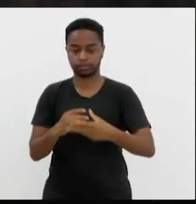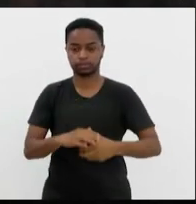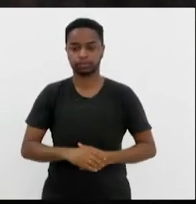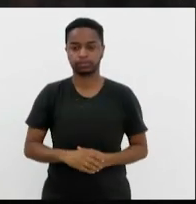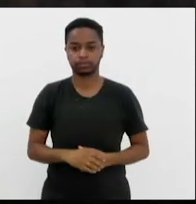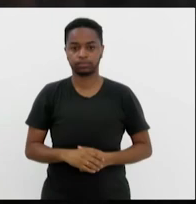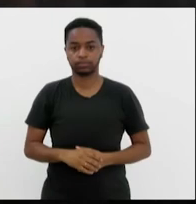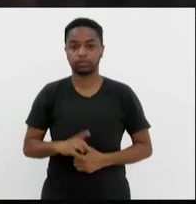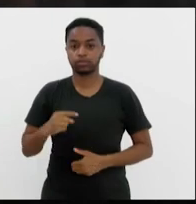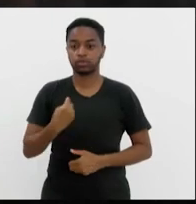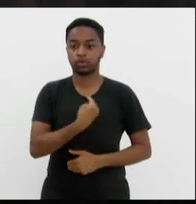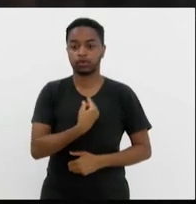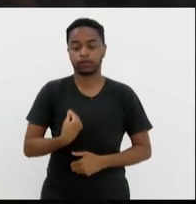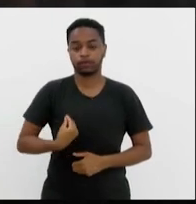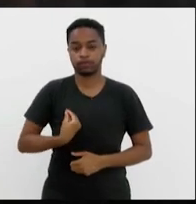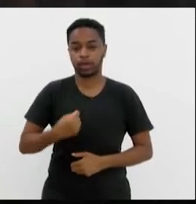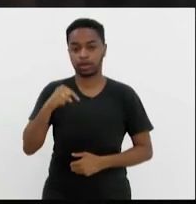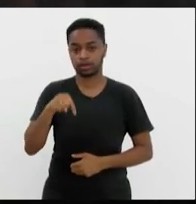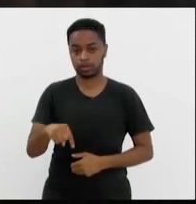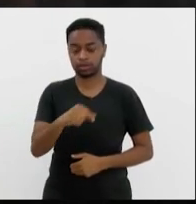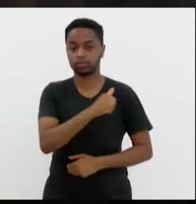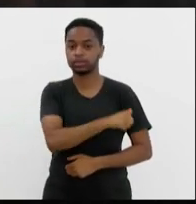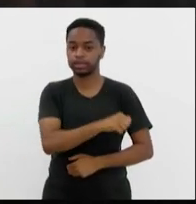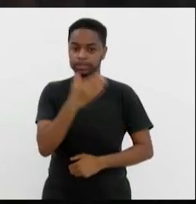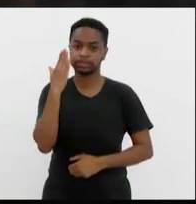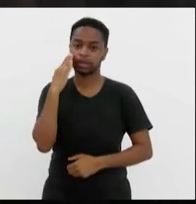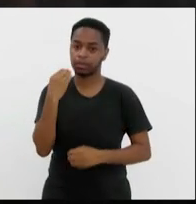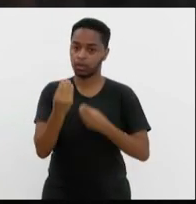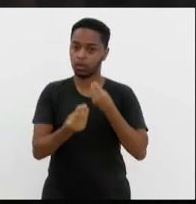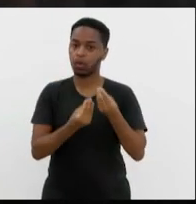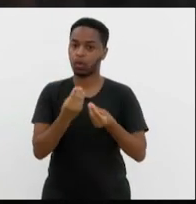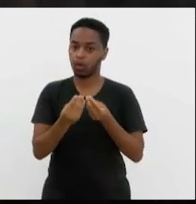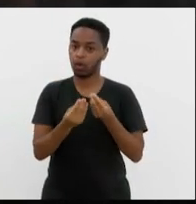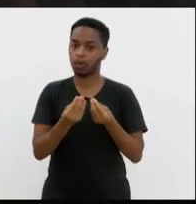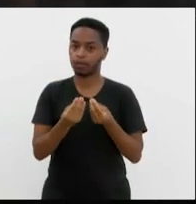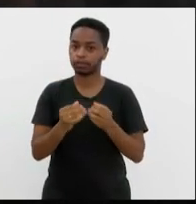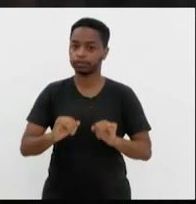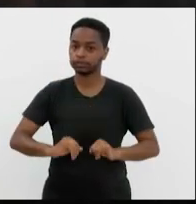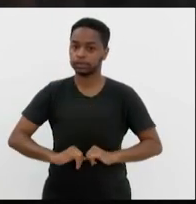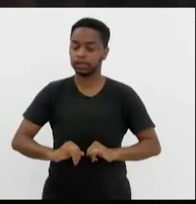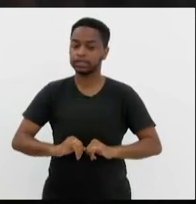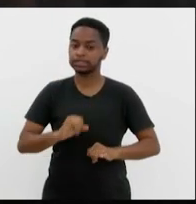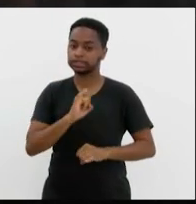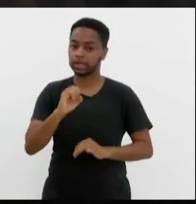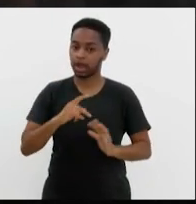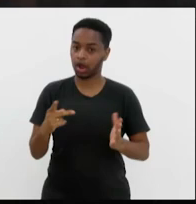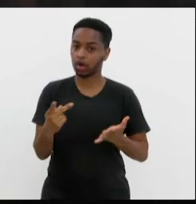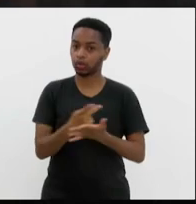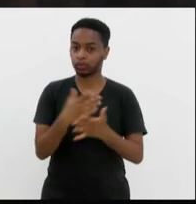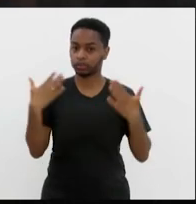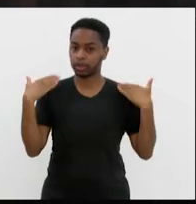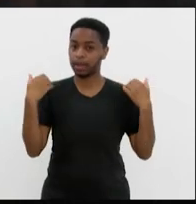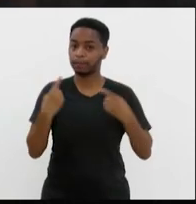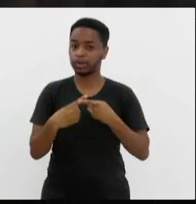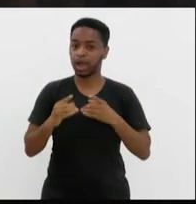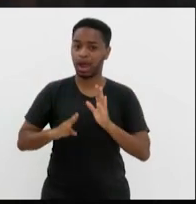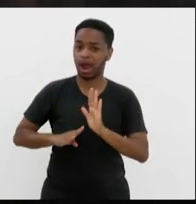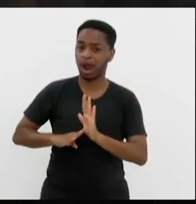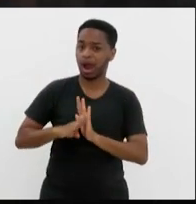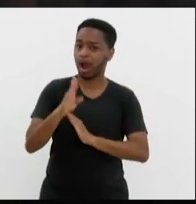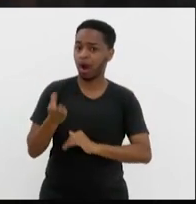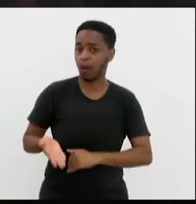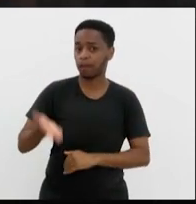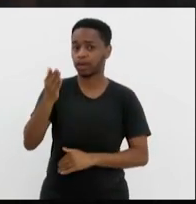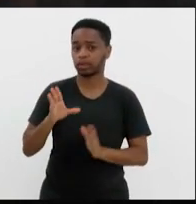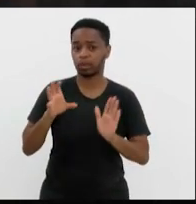Nós vivemos aqui no Rio de Janeiro, sabemos o que nós passamos aqui quando acontece a saidinha. O quanto aumenta o número de roubos.